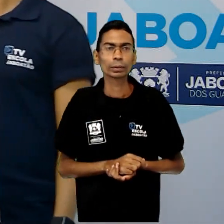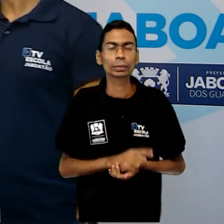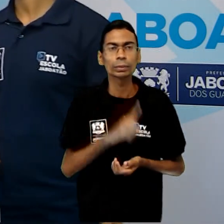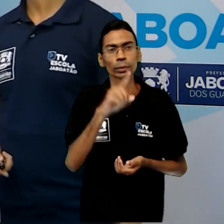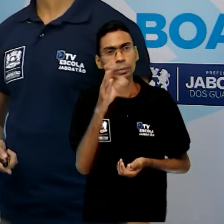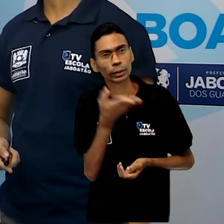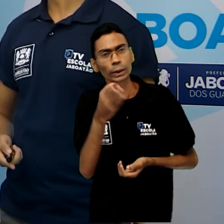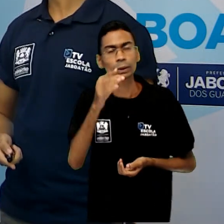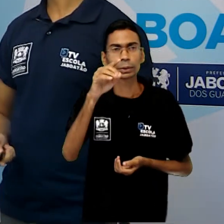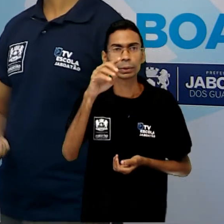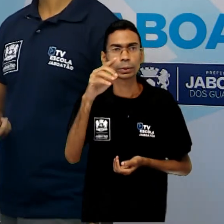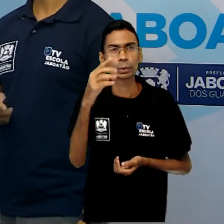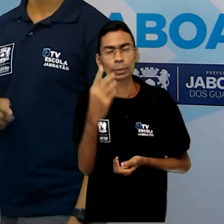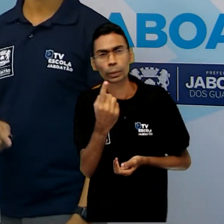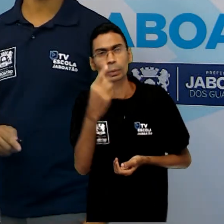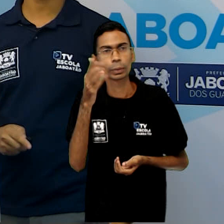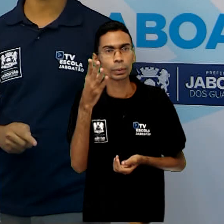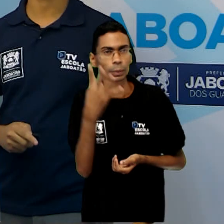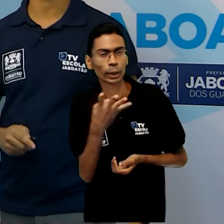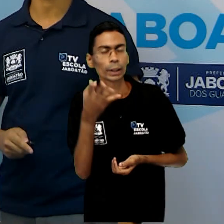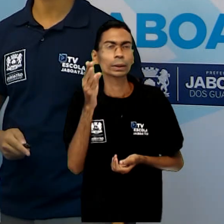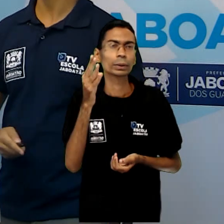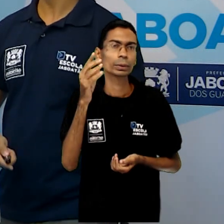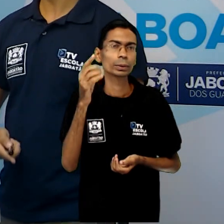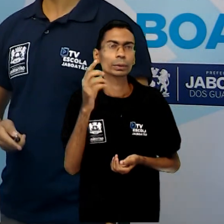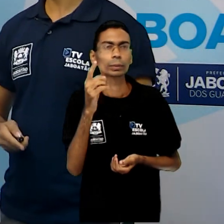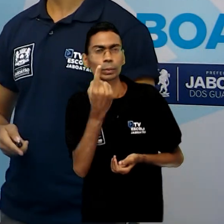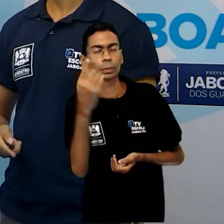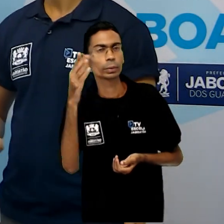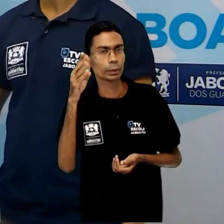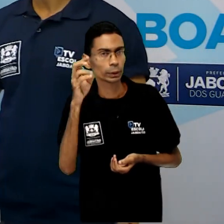1/3, 1/4, 1/5.